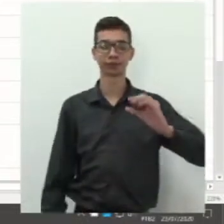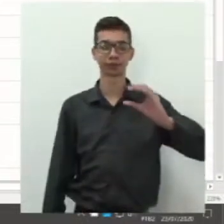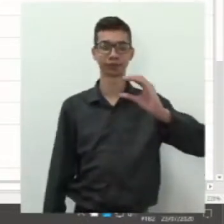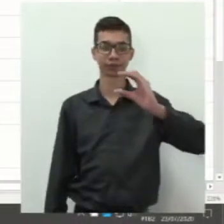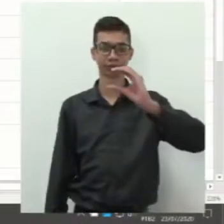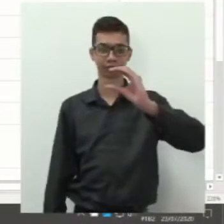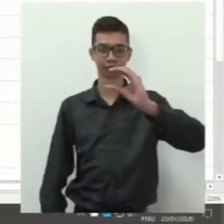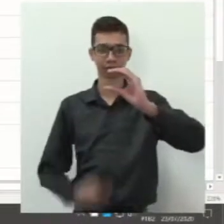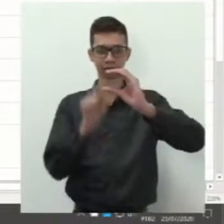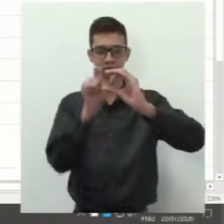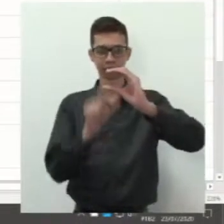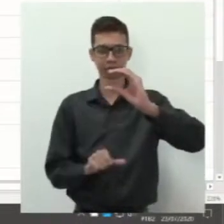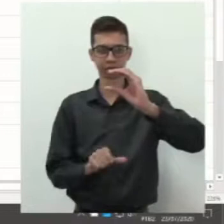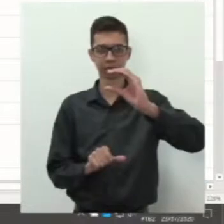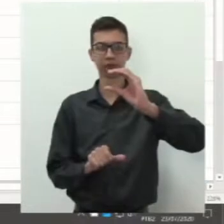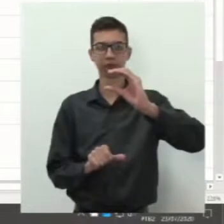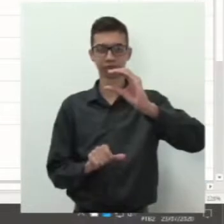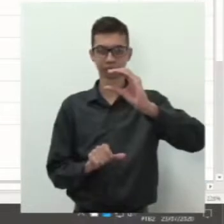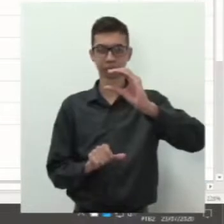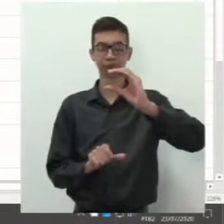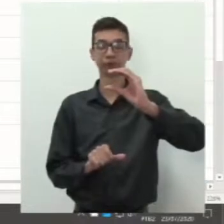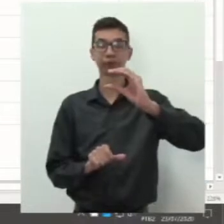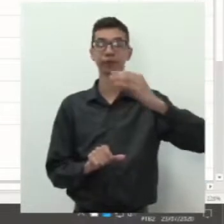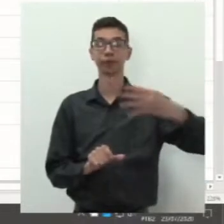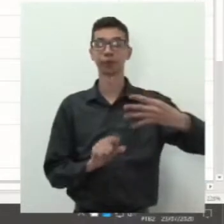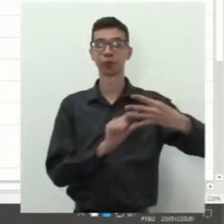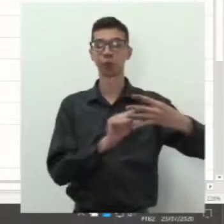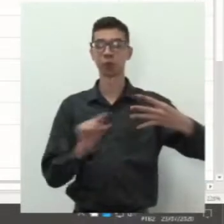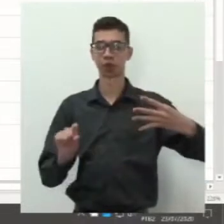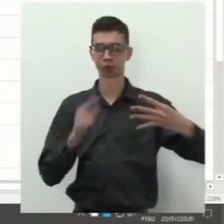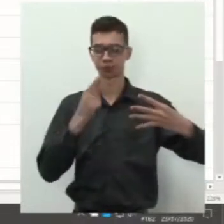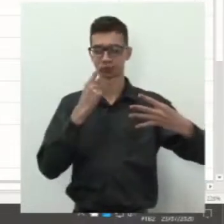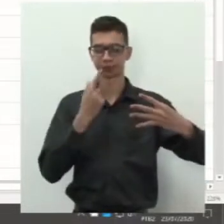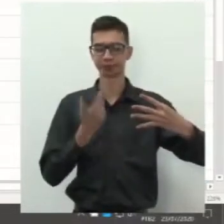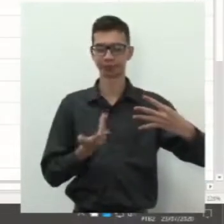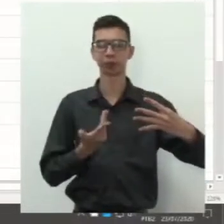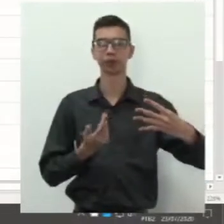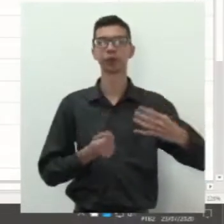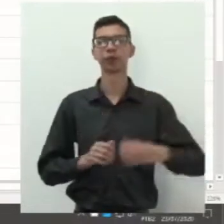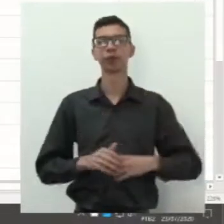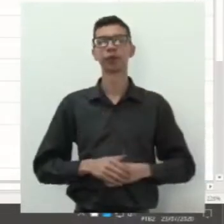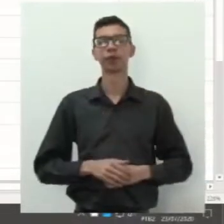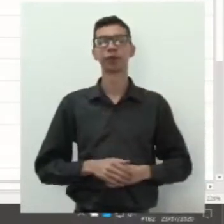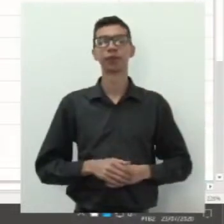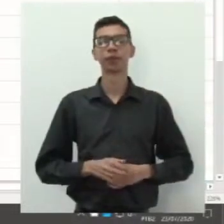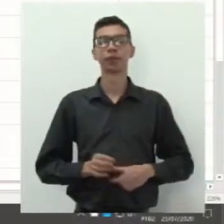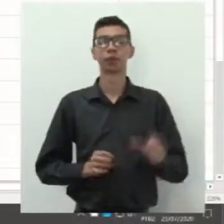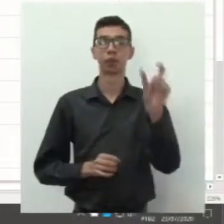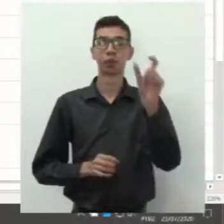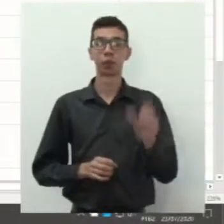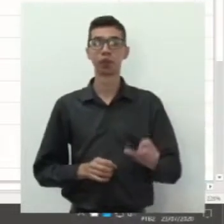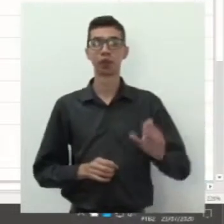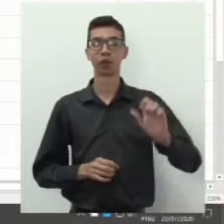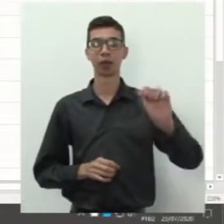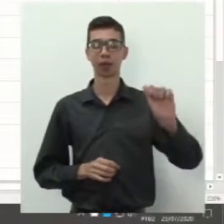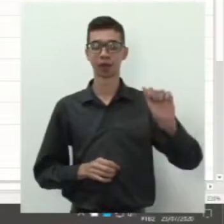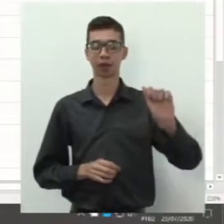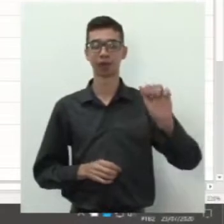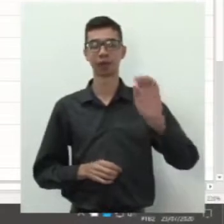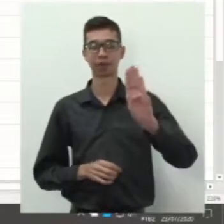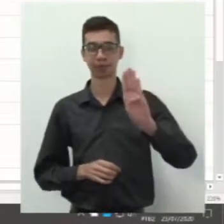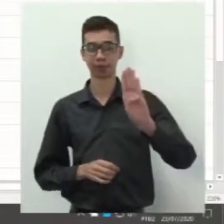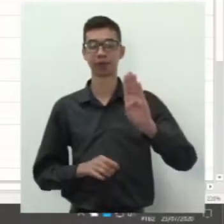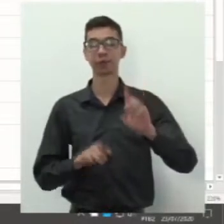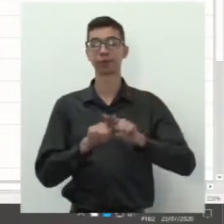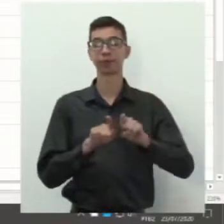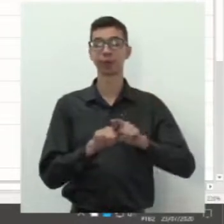que está para trás da coluna C, então coluna A e B, e tudo para cima da linha 4.